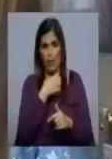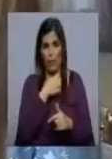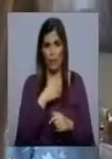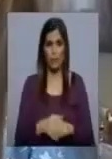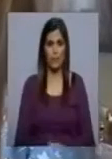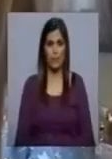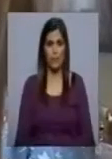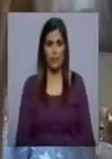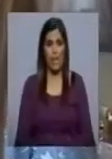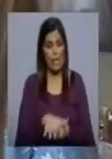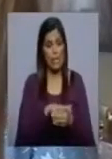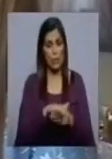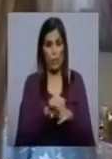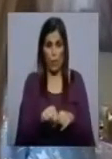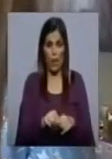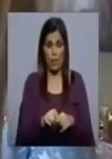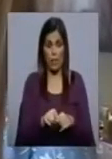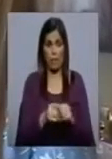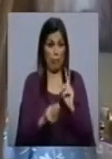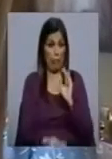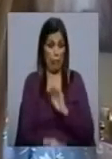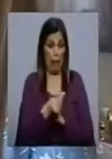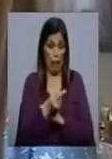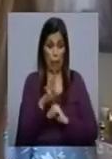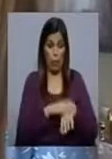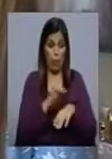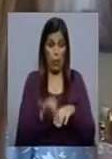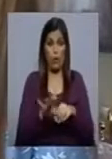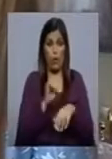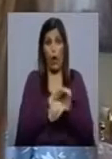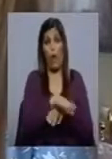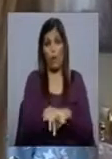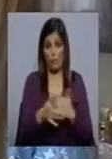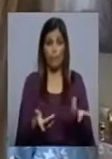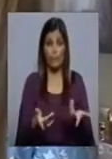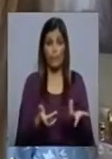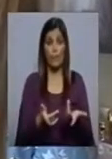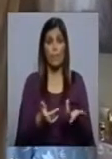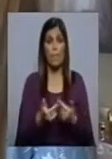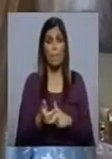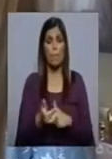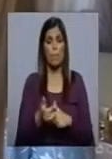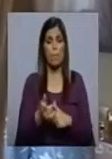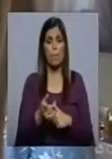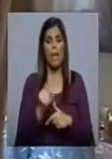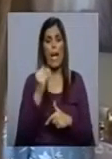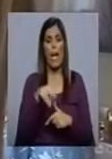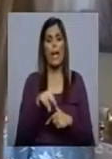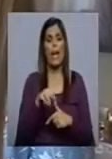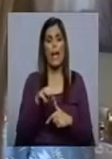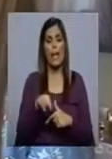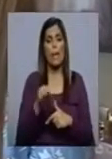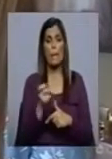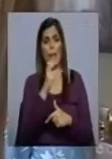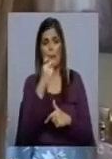mesmo neste contexto adverso publicado por penedo para 2019 a imperial registou um